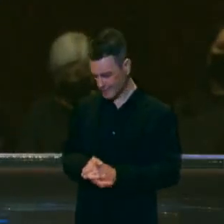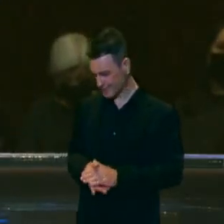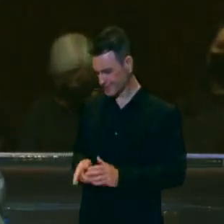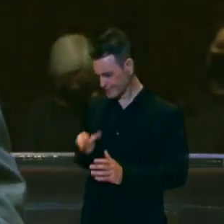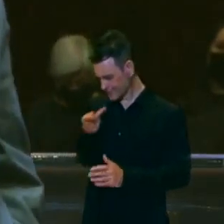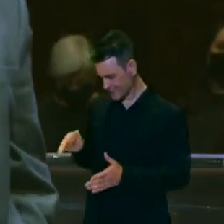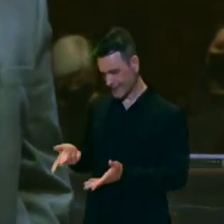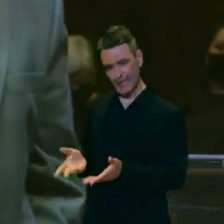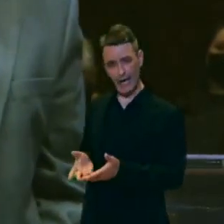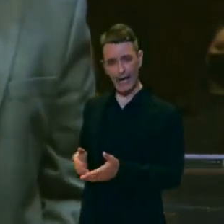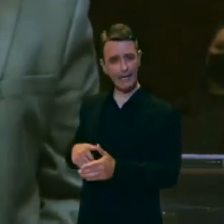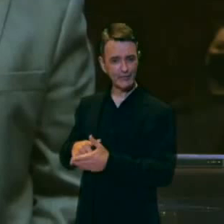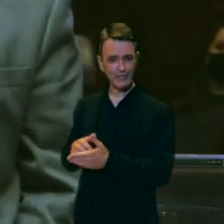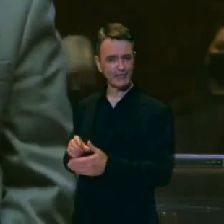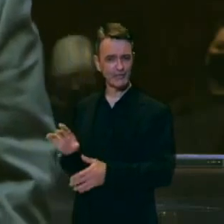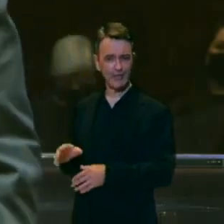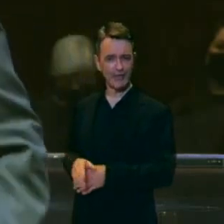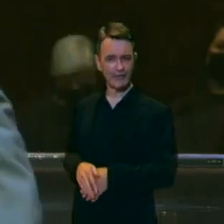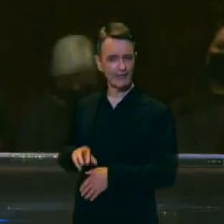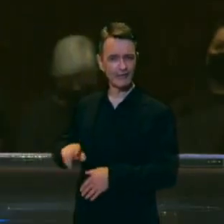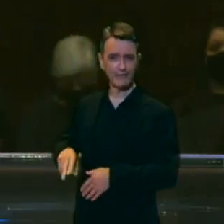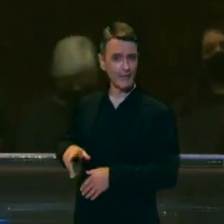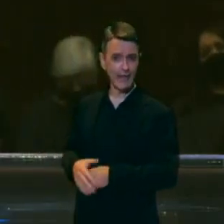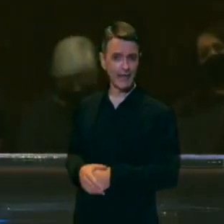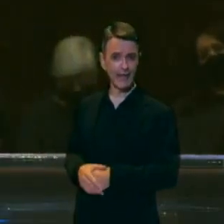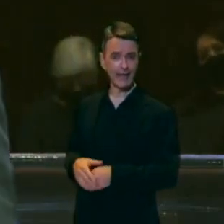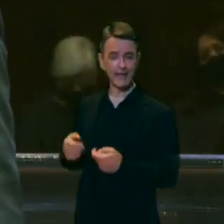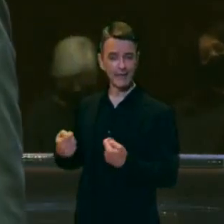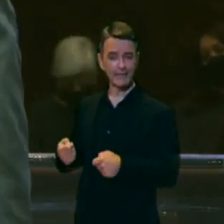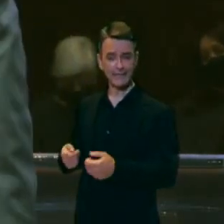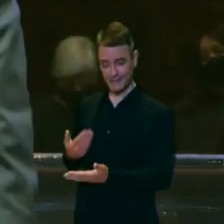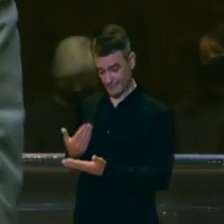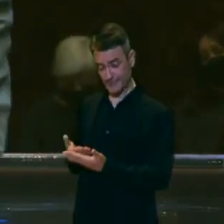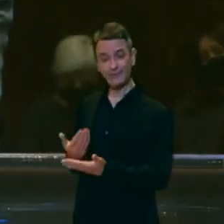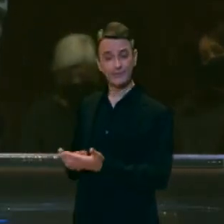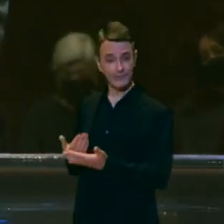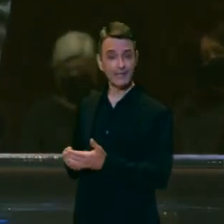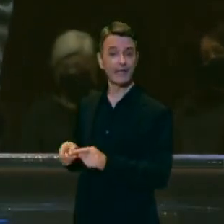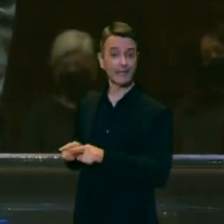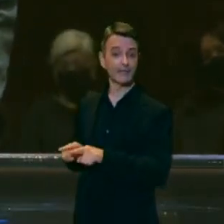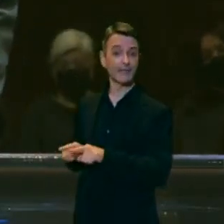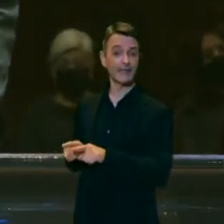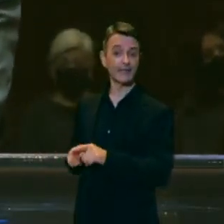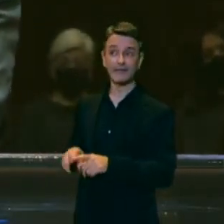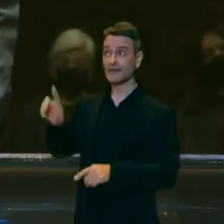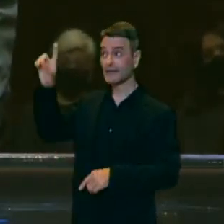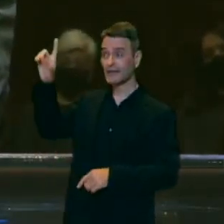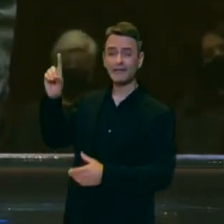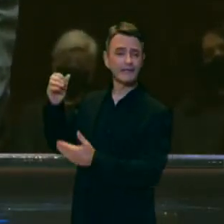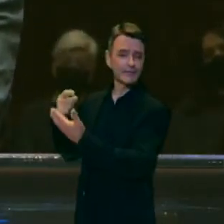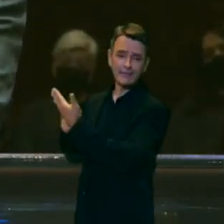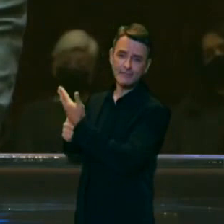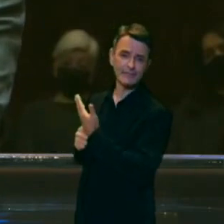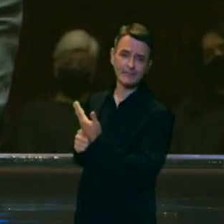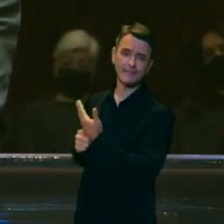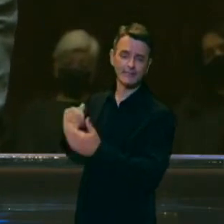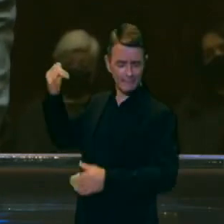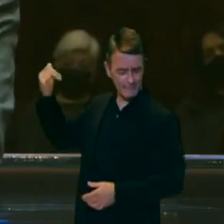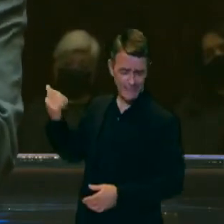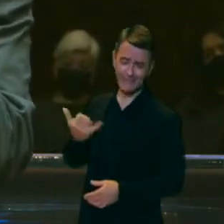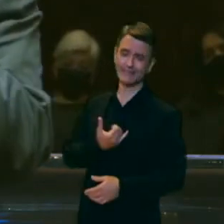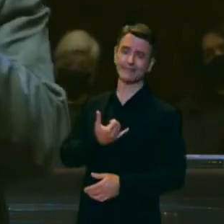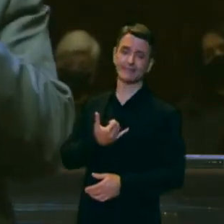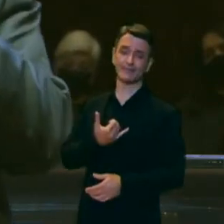só de bola que a vida é feita, tem que estudar. Sabe, Deus está fazendo isso comigo e com você, filho. Filho, para